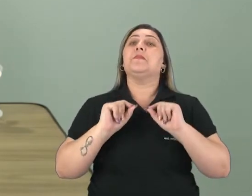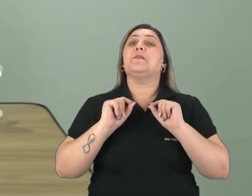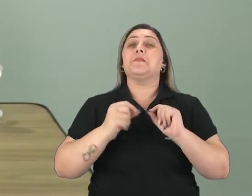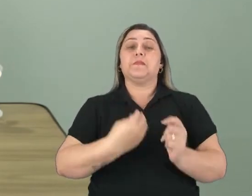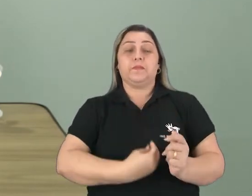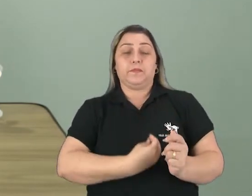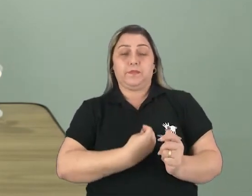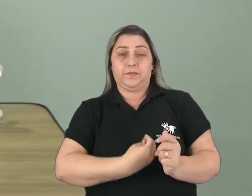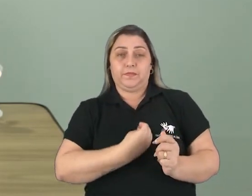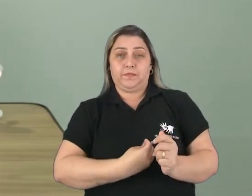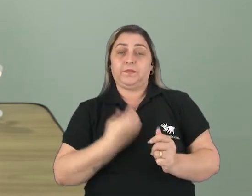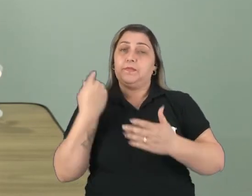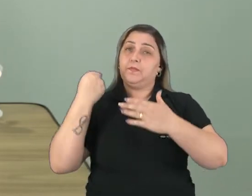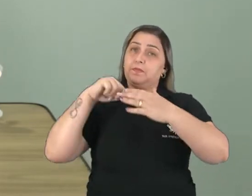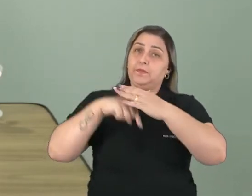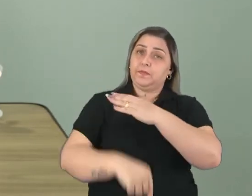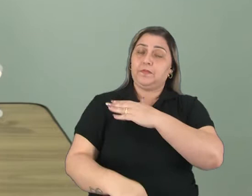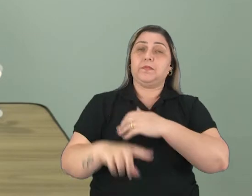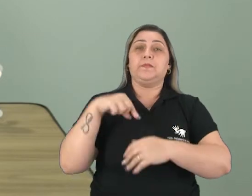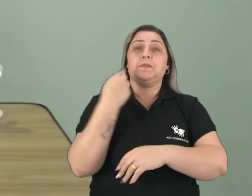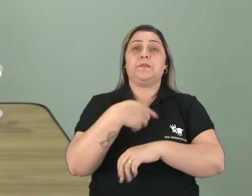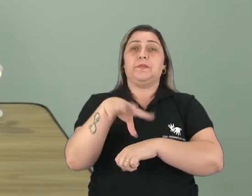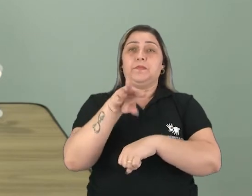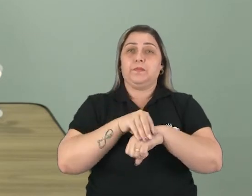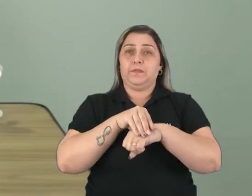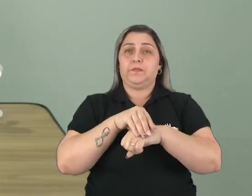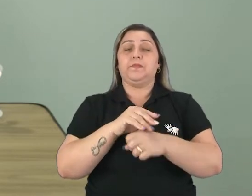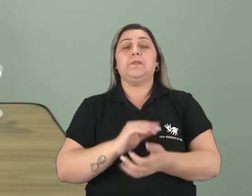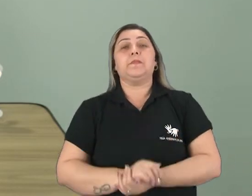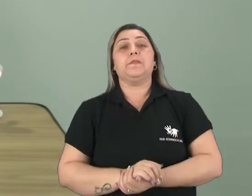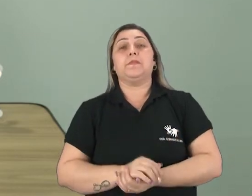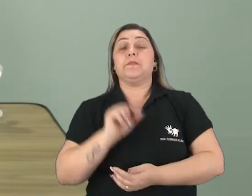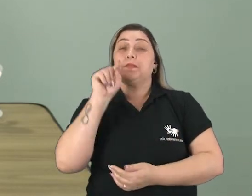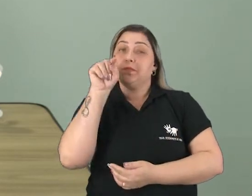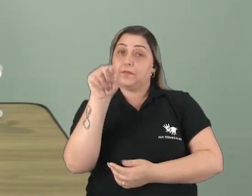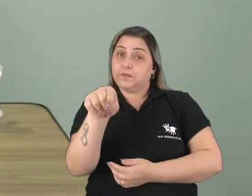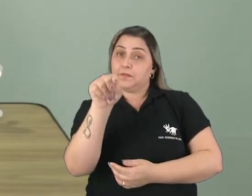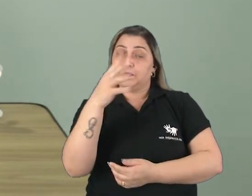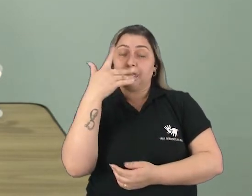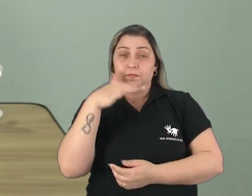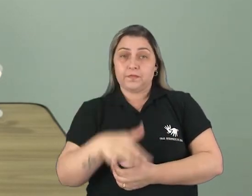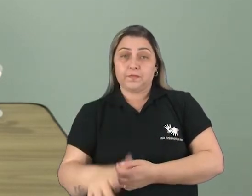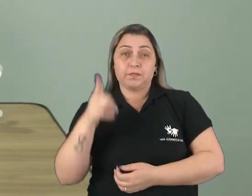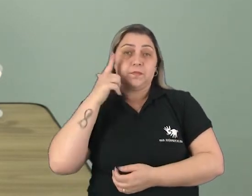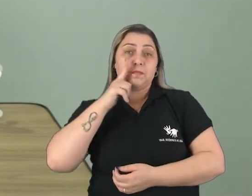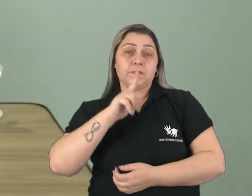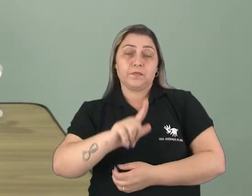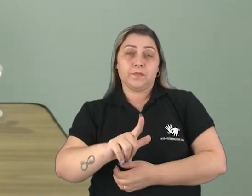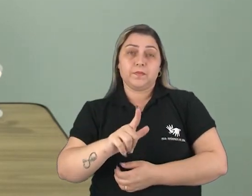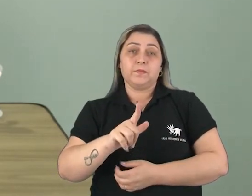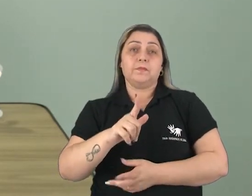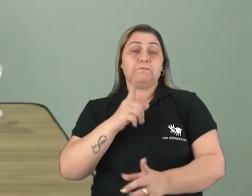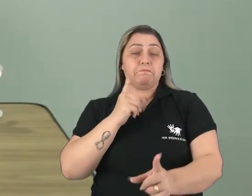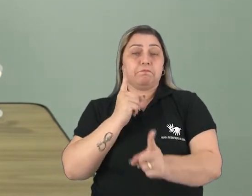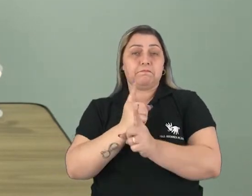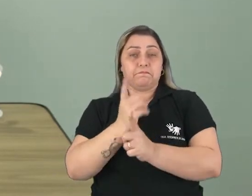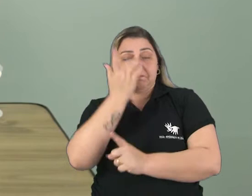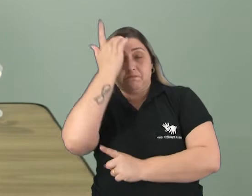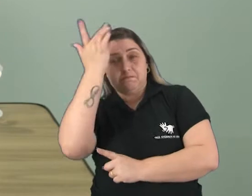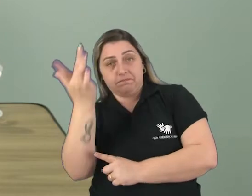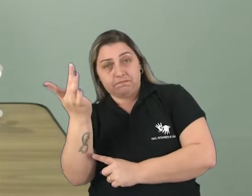vivemos. Vamos aprofundar os nossos conhecimentos. Vocês, crianças, conseguem se localizar